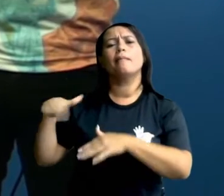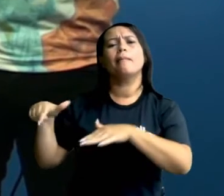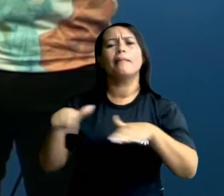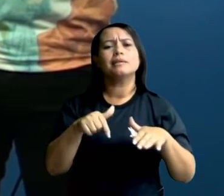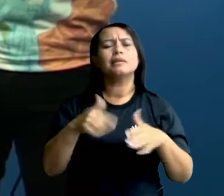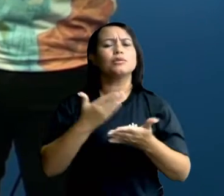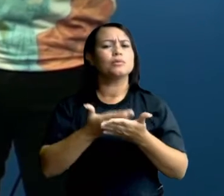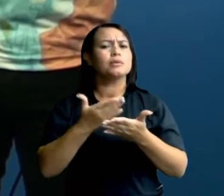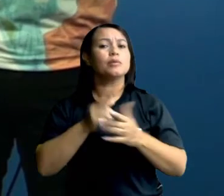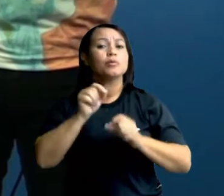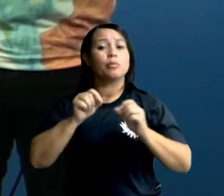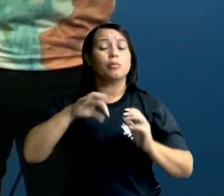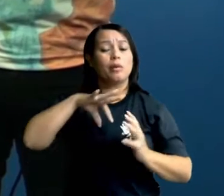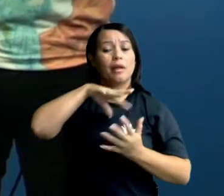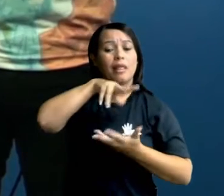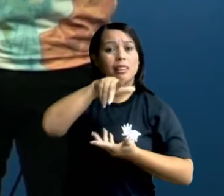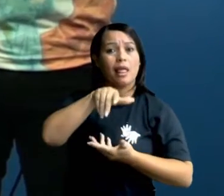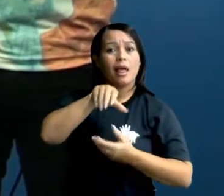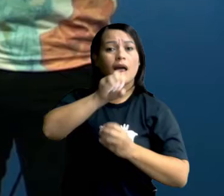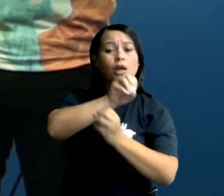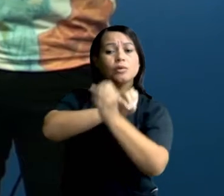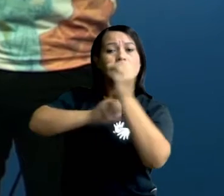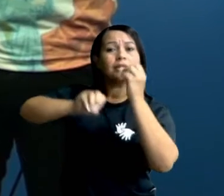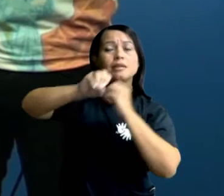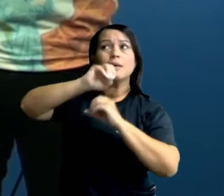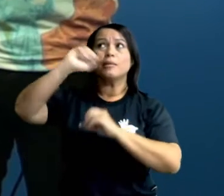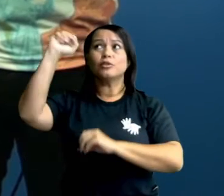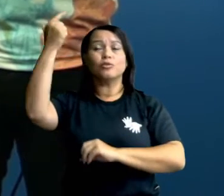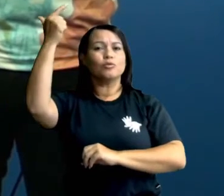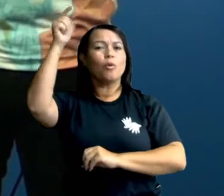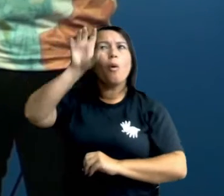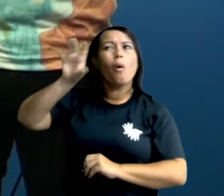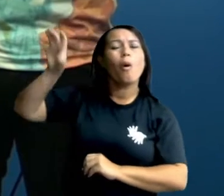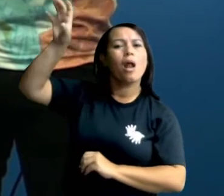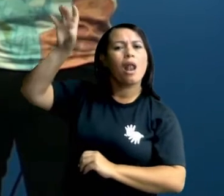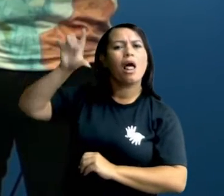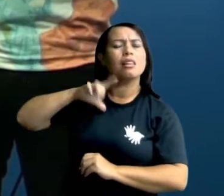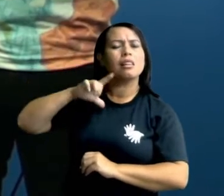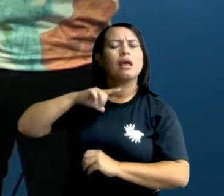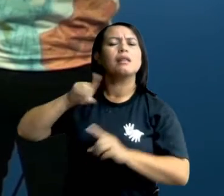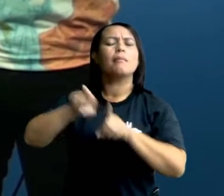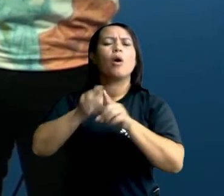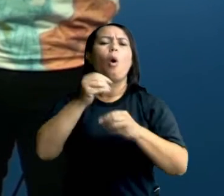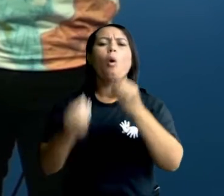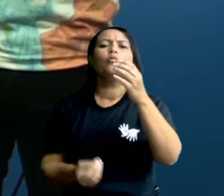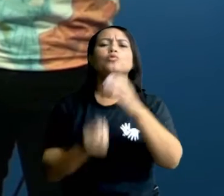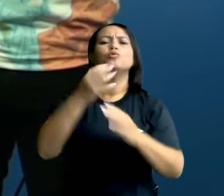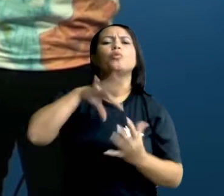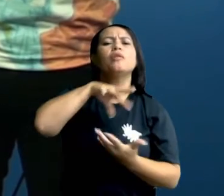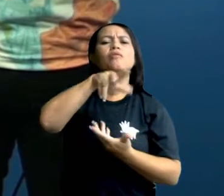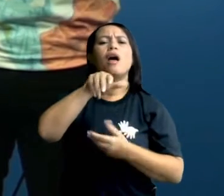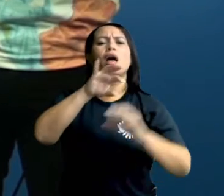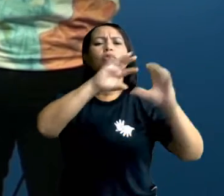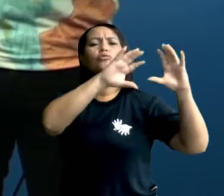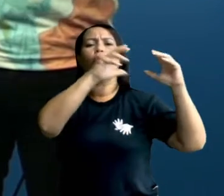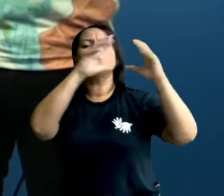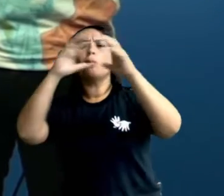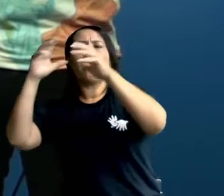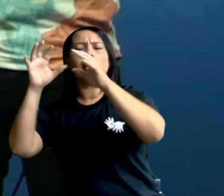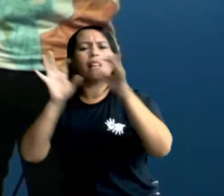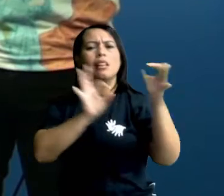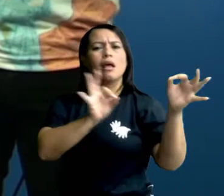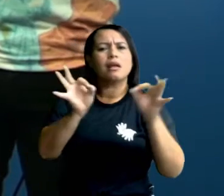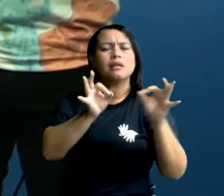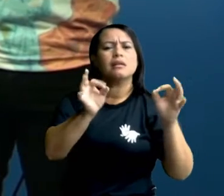estudou a parte da Terra e o Sistema Solar. A gente viu bastante coisa sobre a formação do universo, né? Como os planetas se relacionam entre si, a